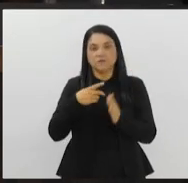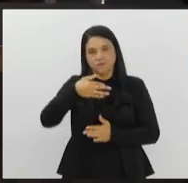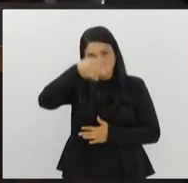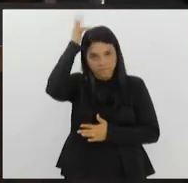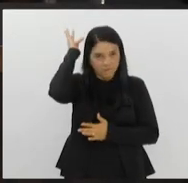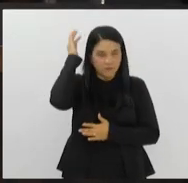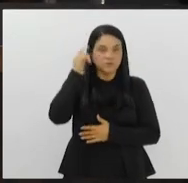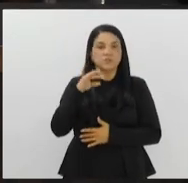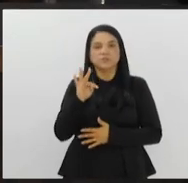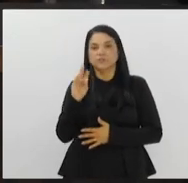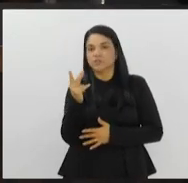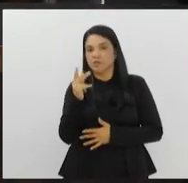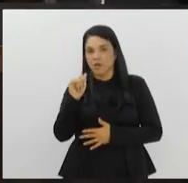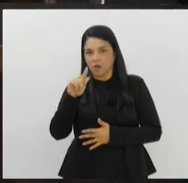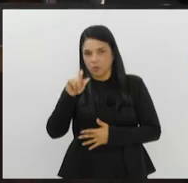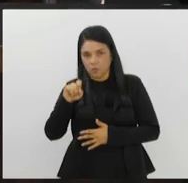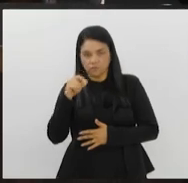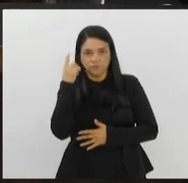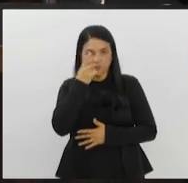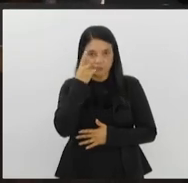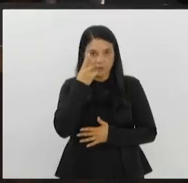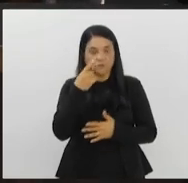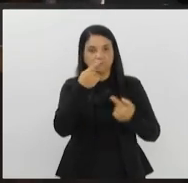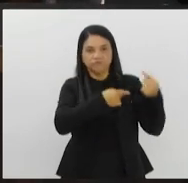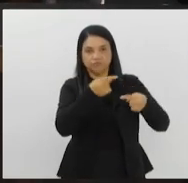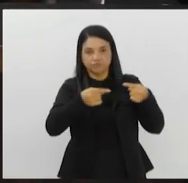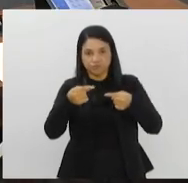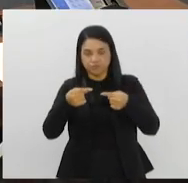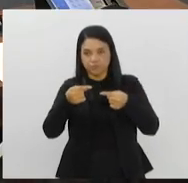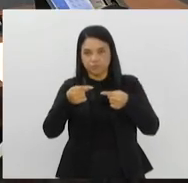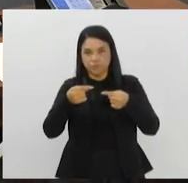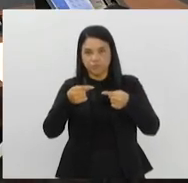Thiago Galhaço. Em discussão.